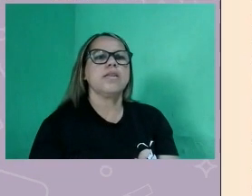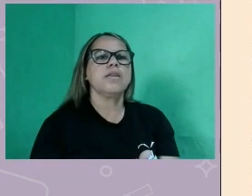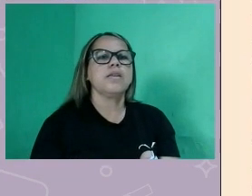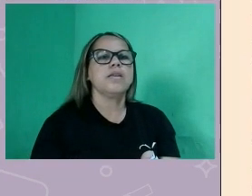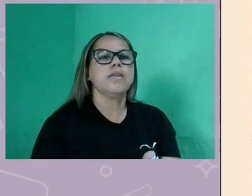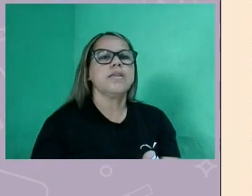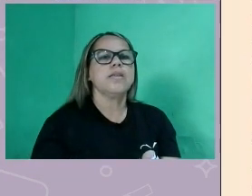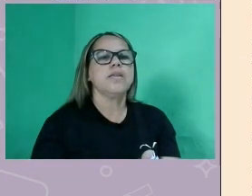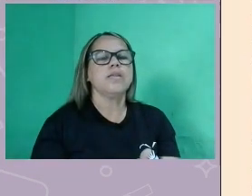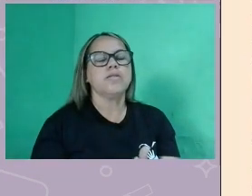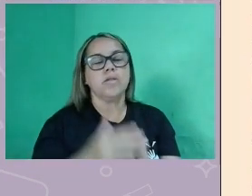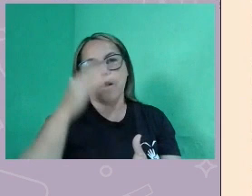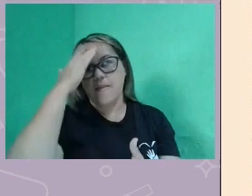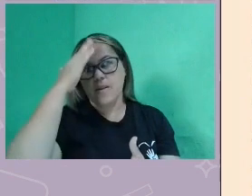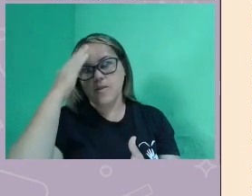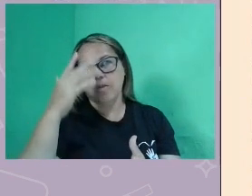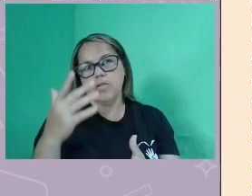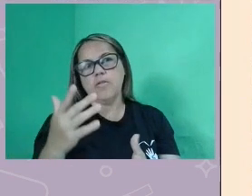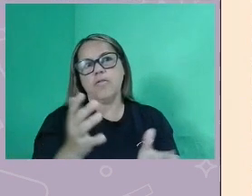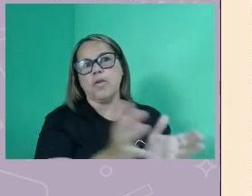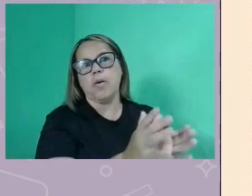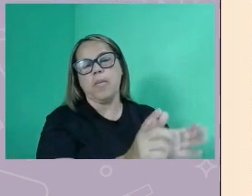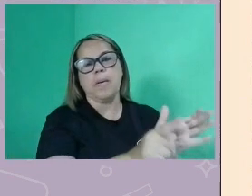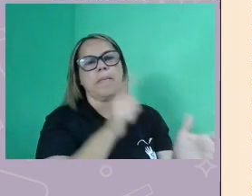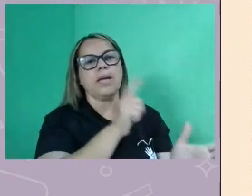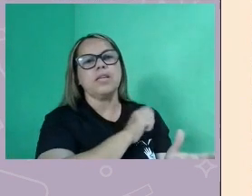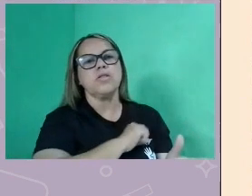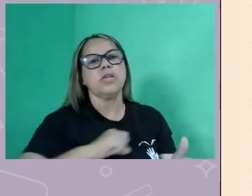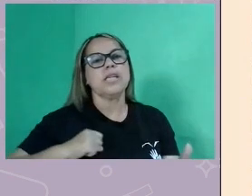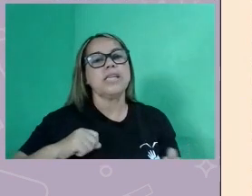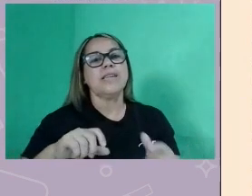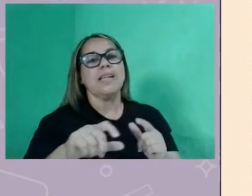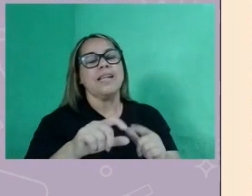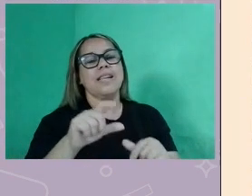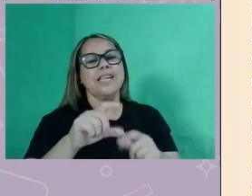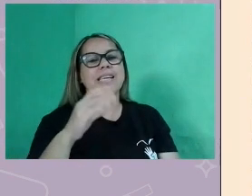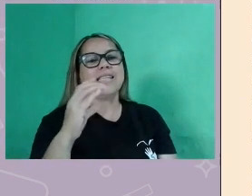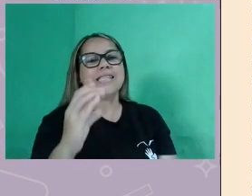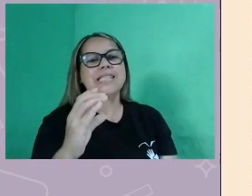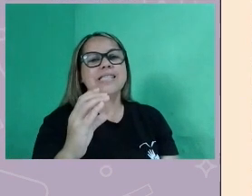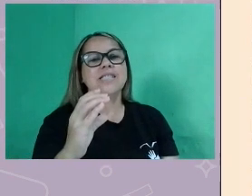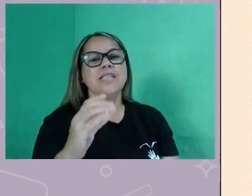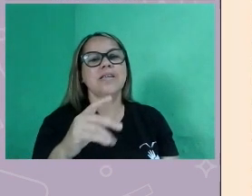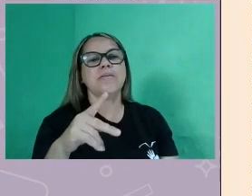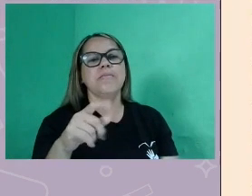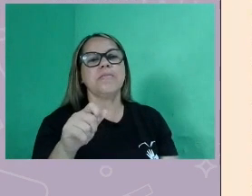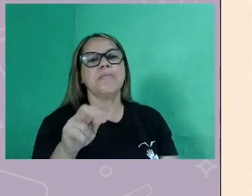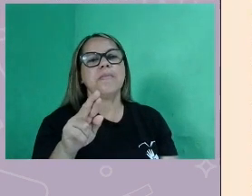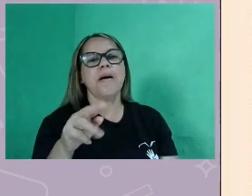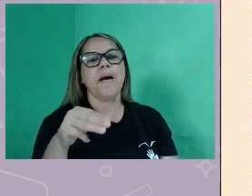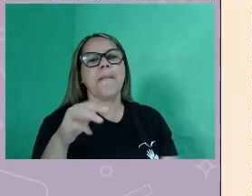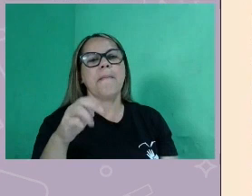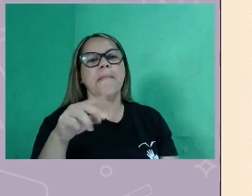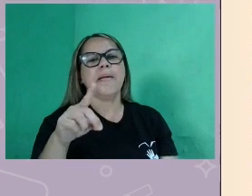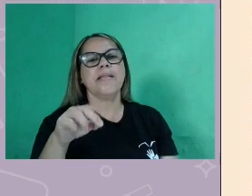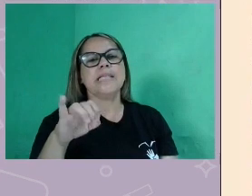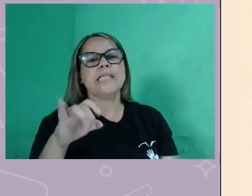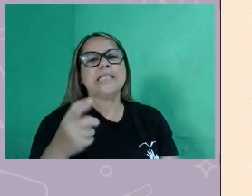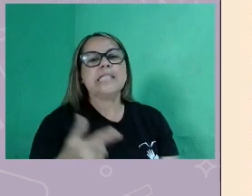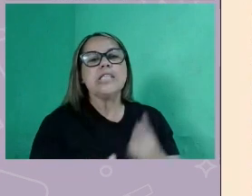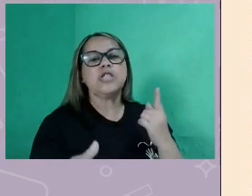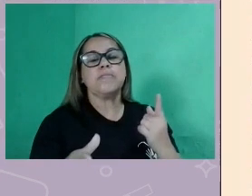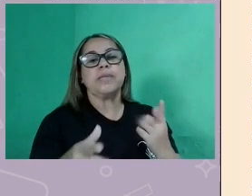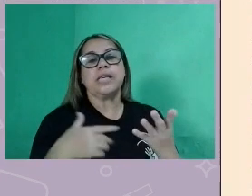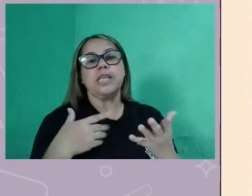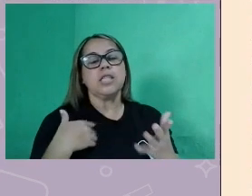filosofia pré-socrática ele trouxe para Parmênides Parmênides de Eleia como era chamado porém o movimento existe